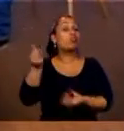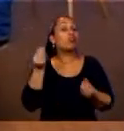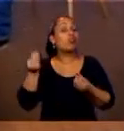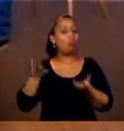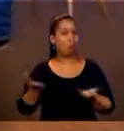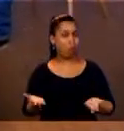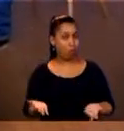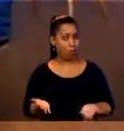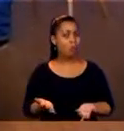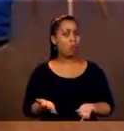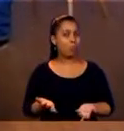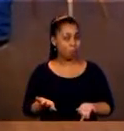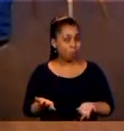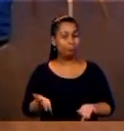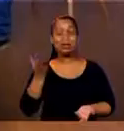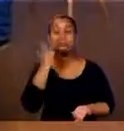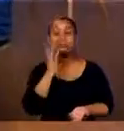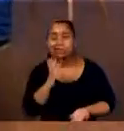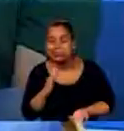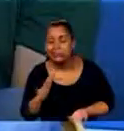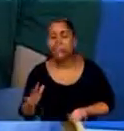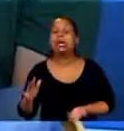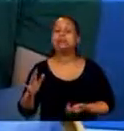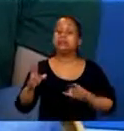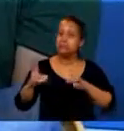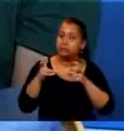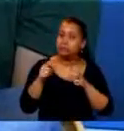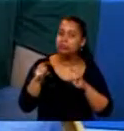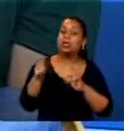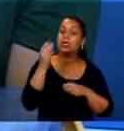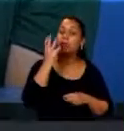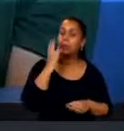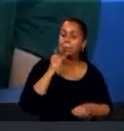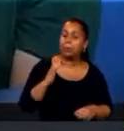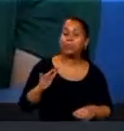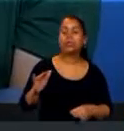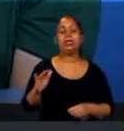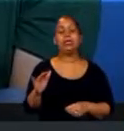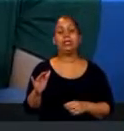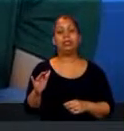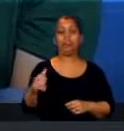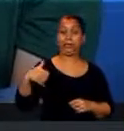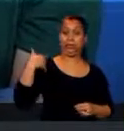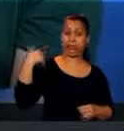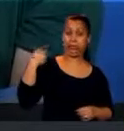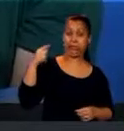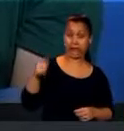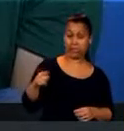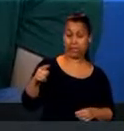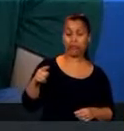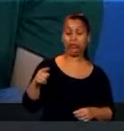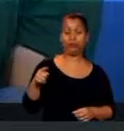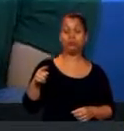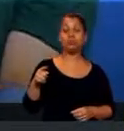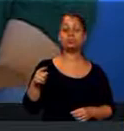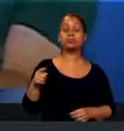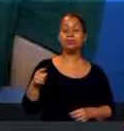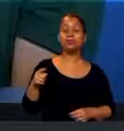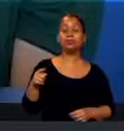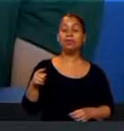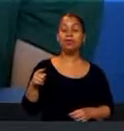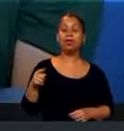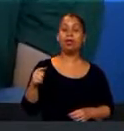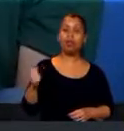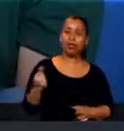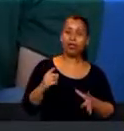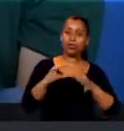né? E trabalhar com crianças e ver uma pessoa dessa idade, né?